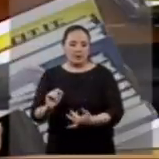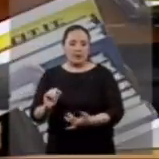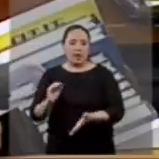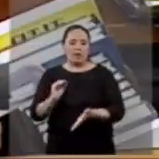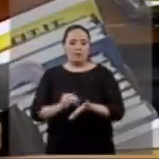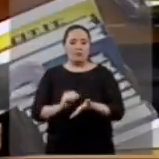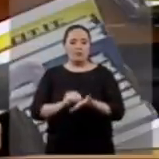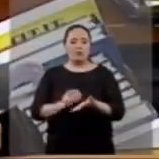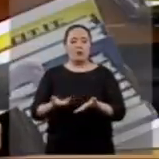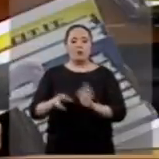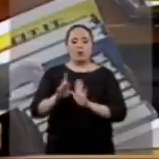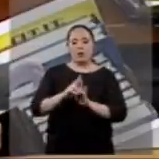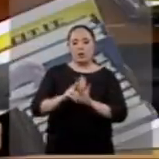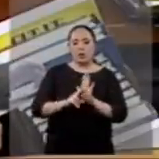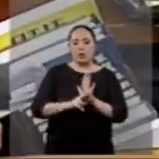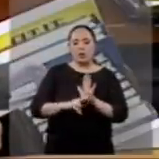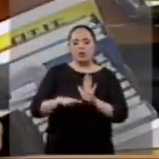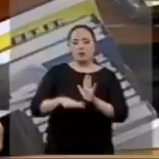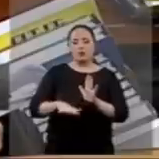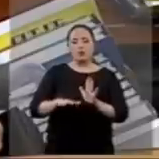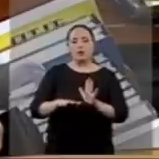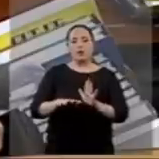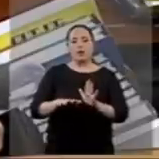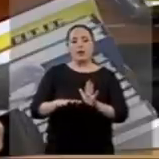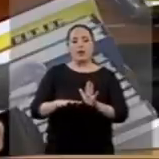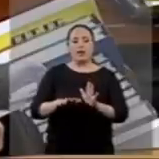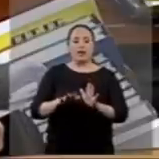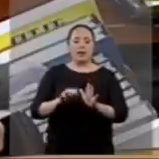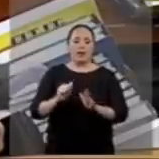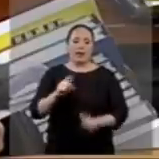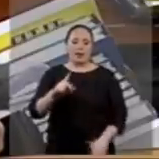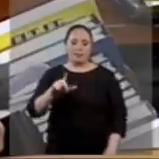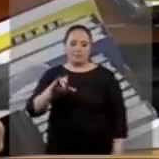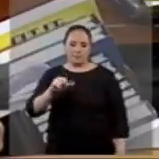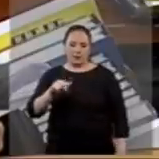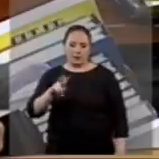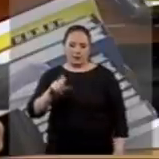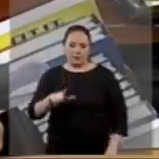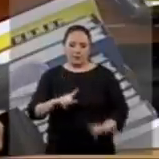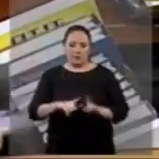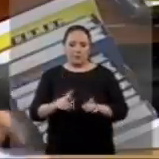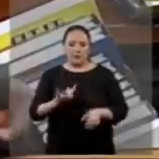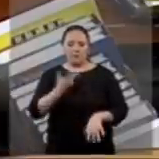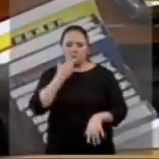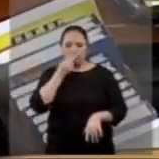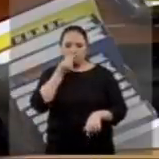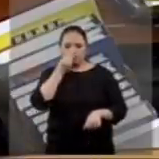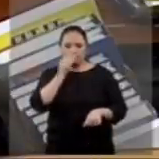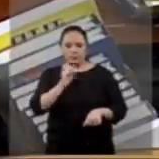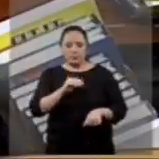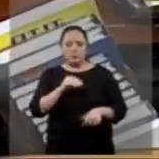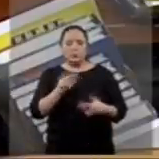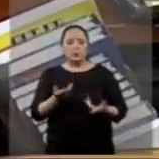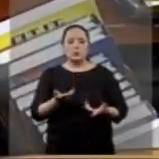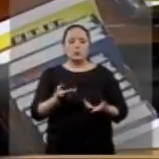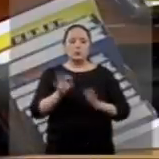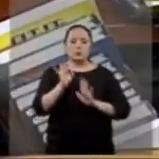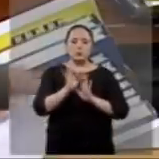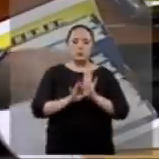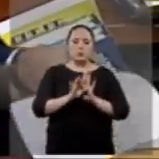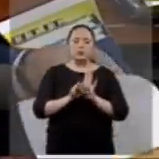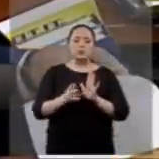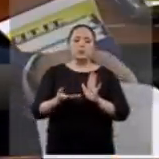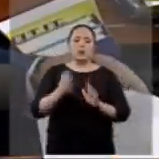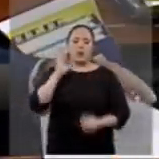regime jurídico aplicável, ignorando, colocando em segundo plano o pronunciamento do